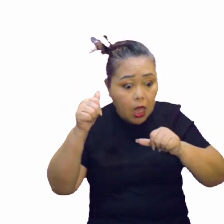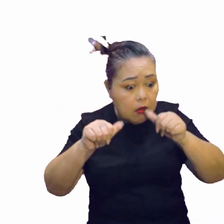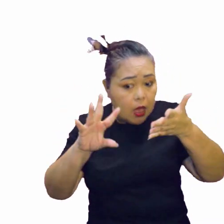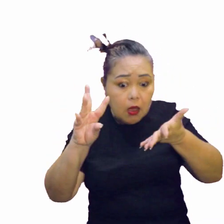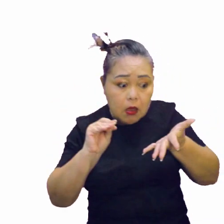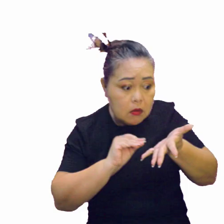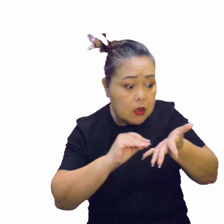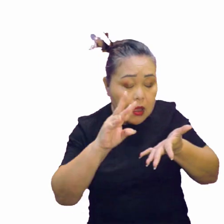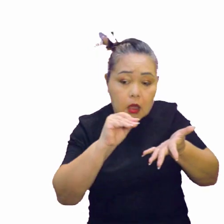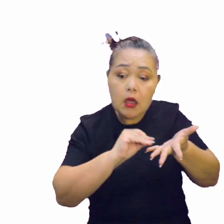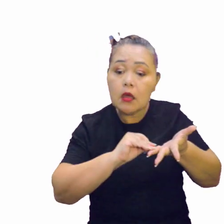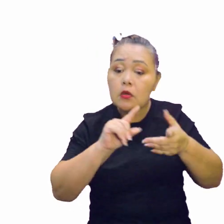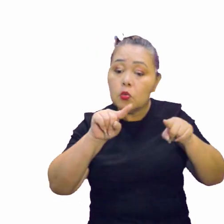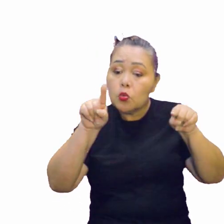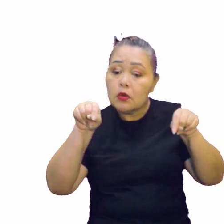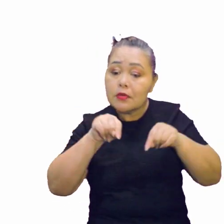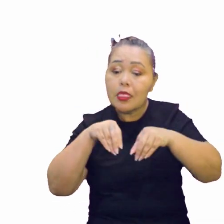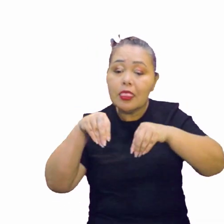se encontra.